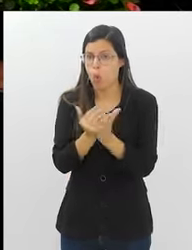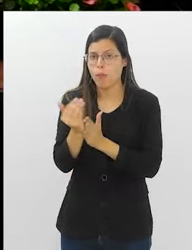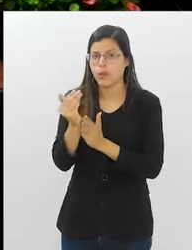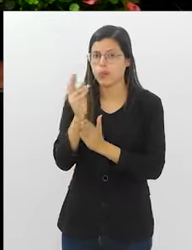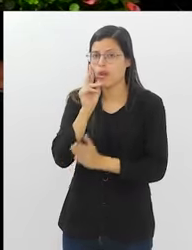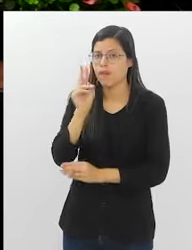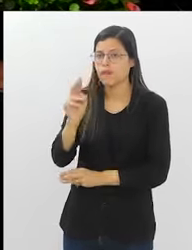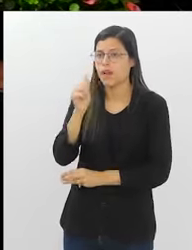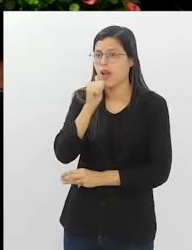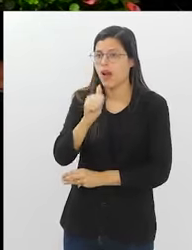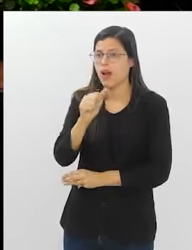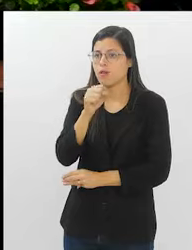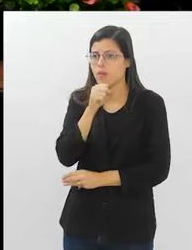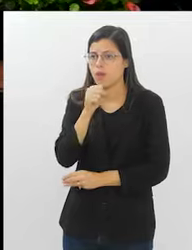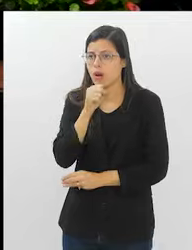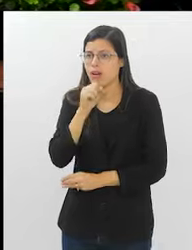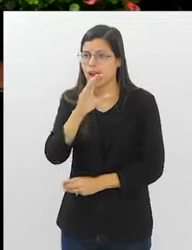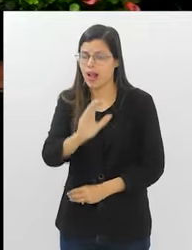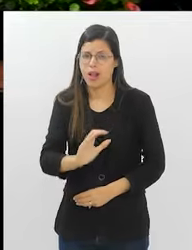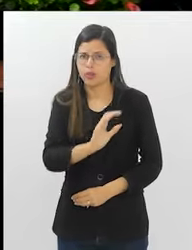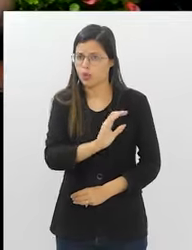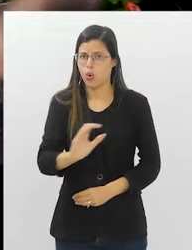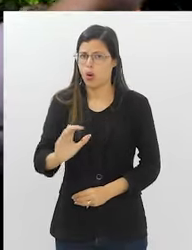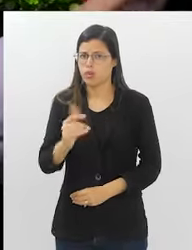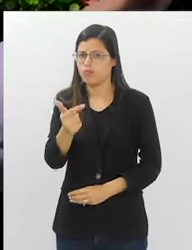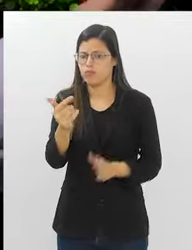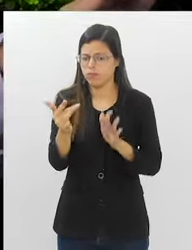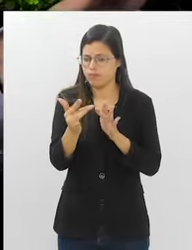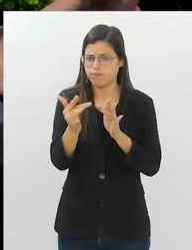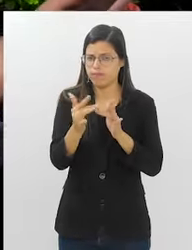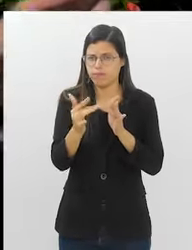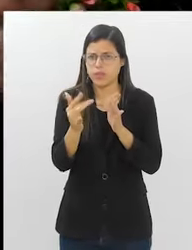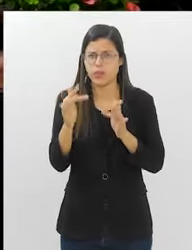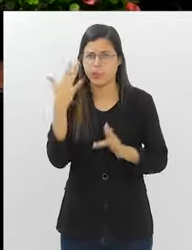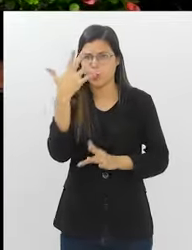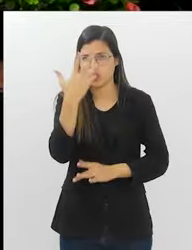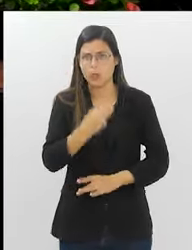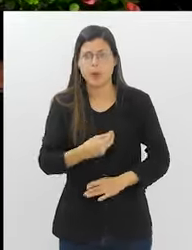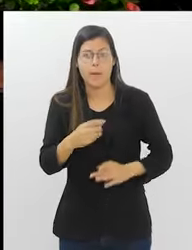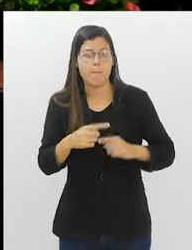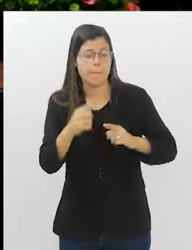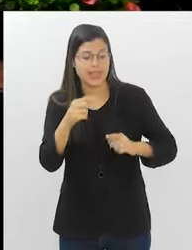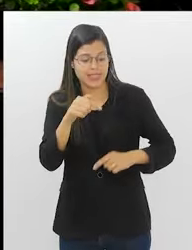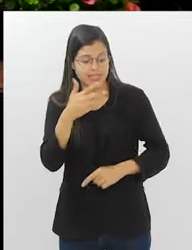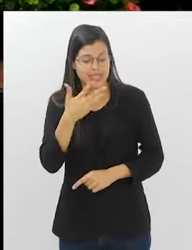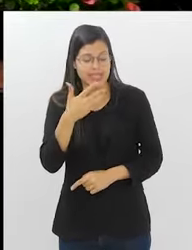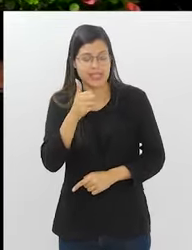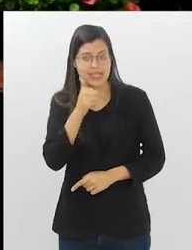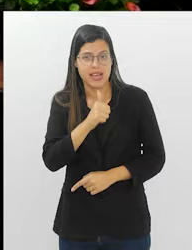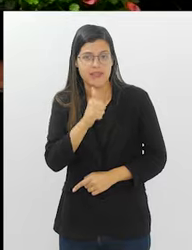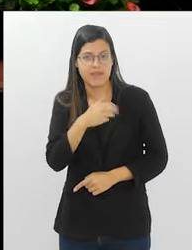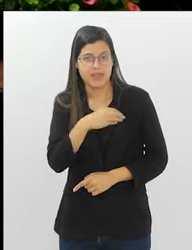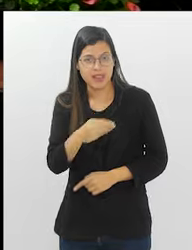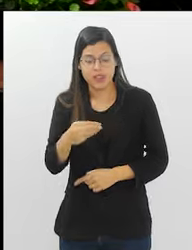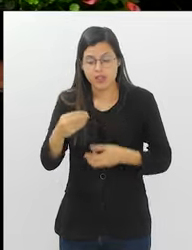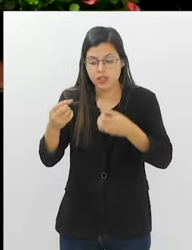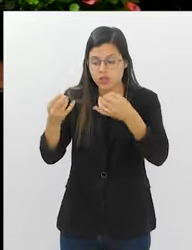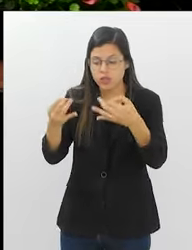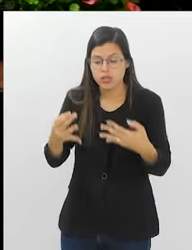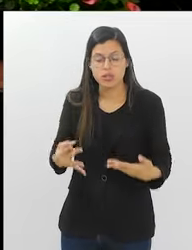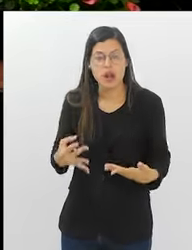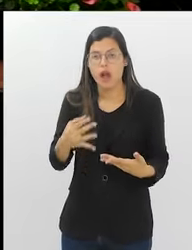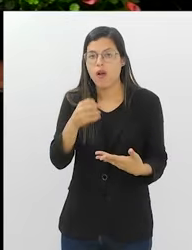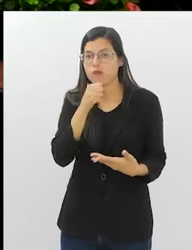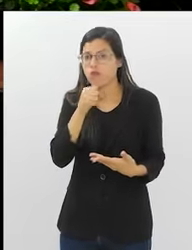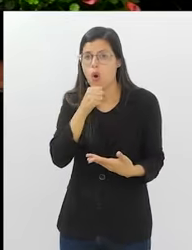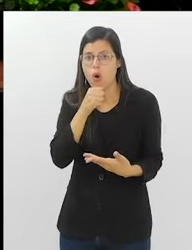Ela era católica, apostólica, romana, não tinha nenhum contato com o Espiritismo. Mas a menina descrevia a avó que não conheceu